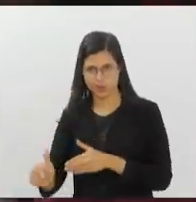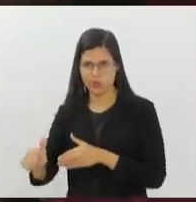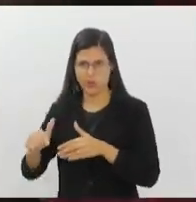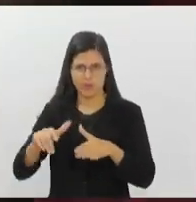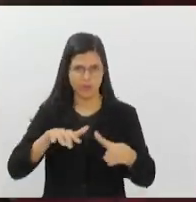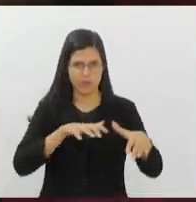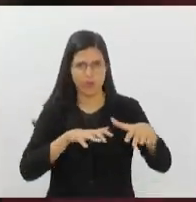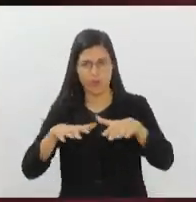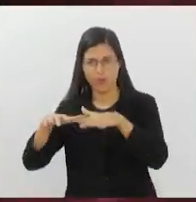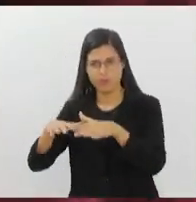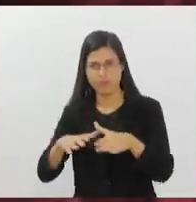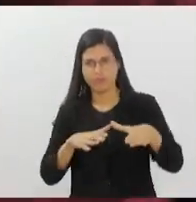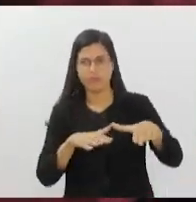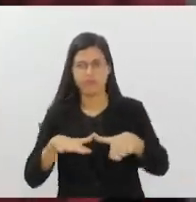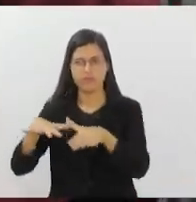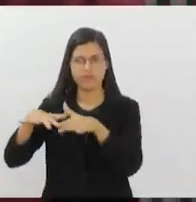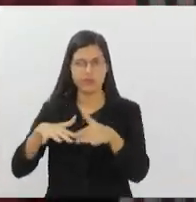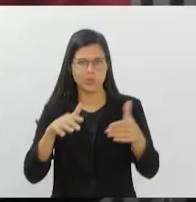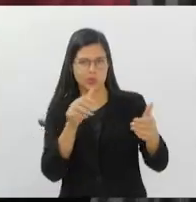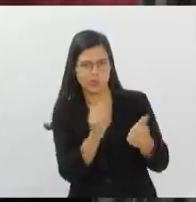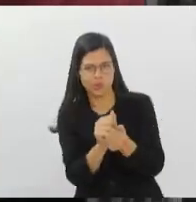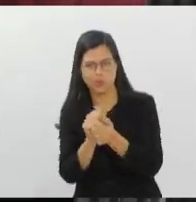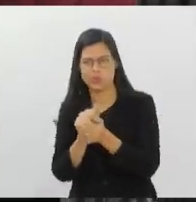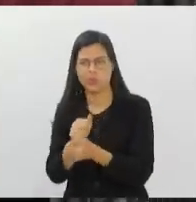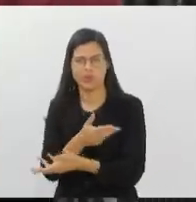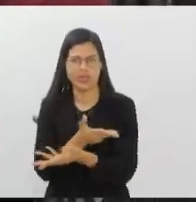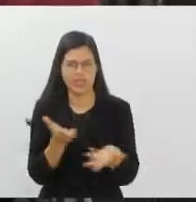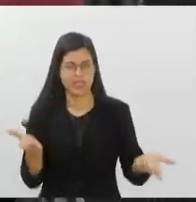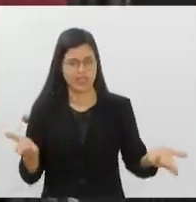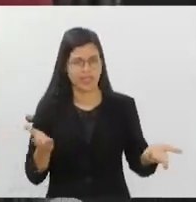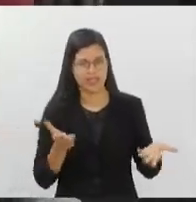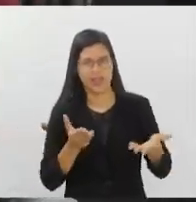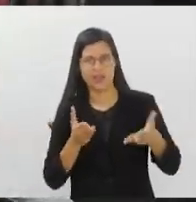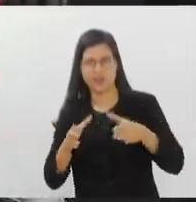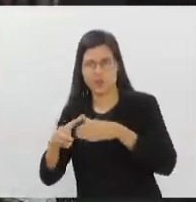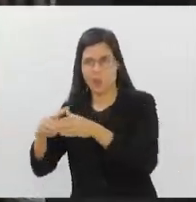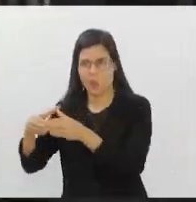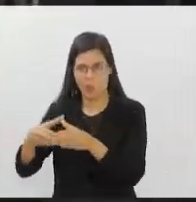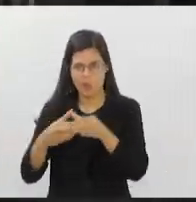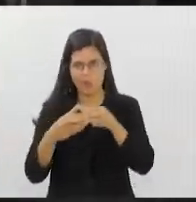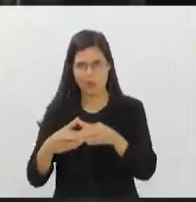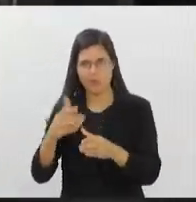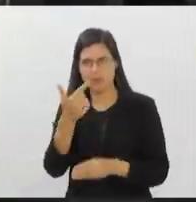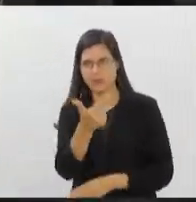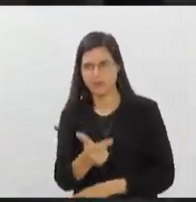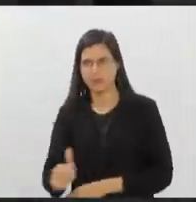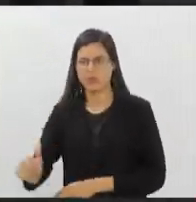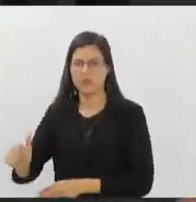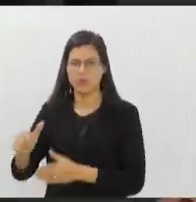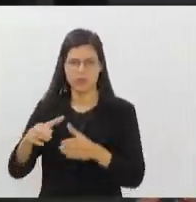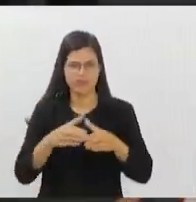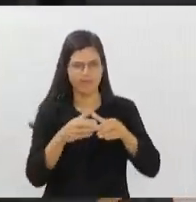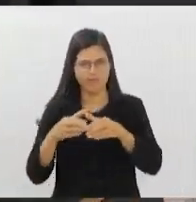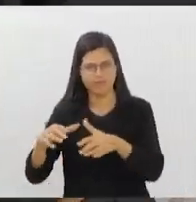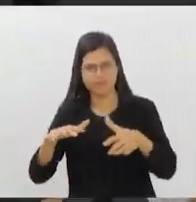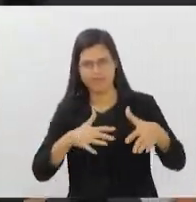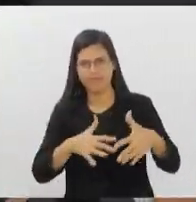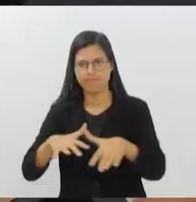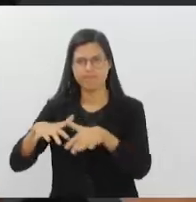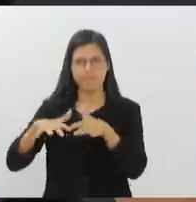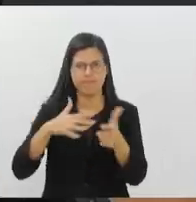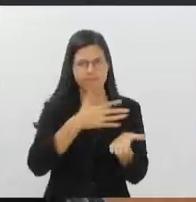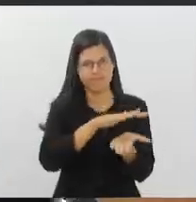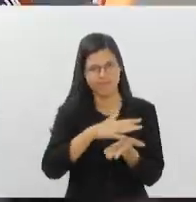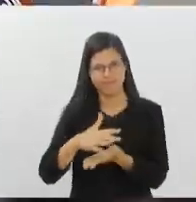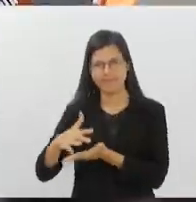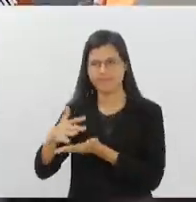loucura suburbana com vocês. O loucura suburbana, mais uma vez. O loucura suburbana